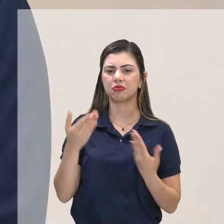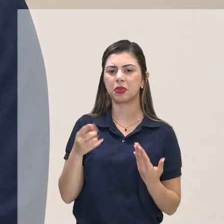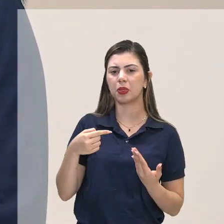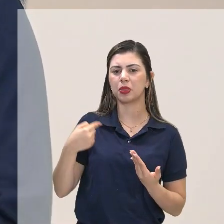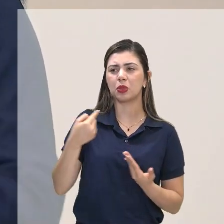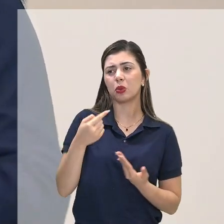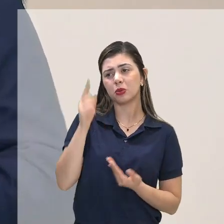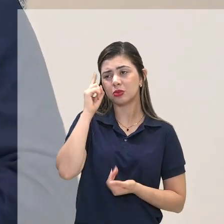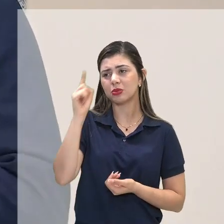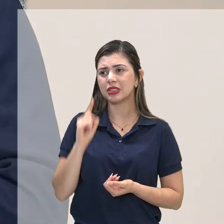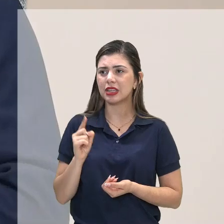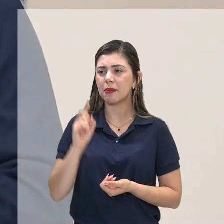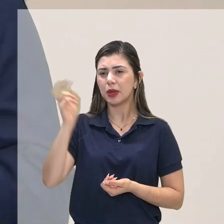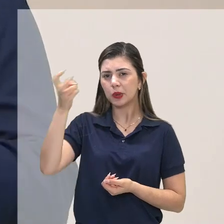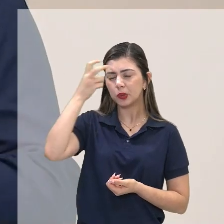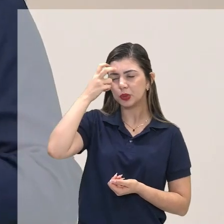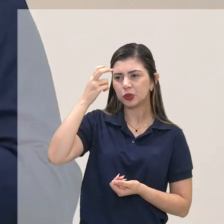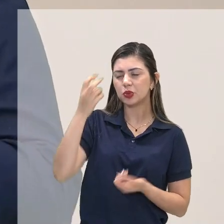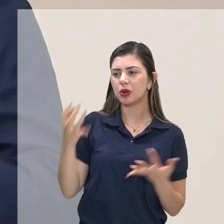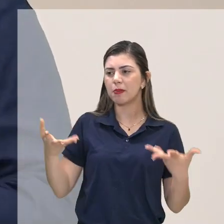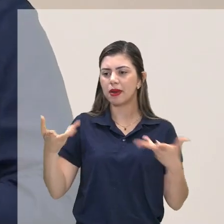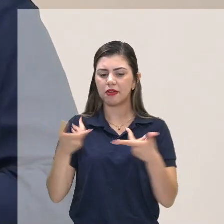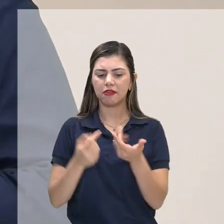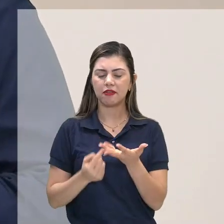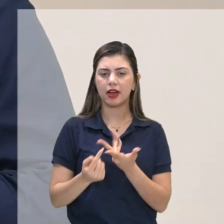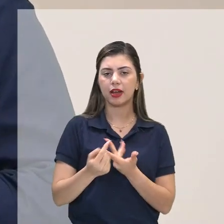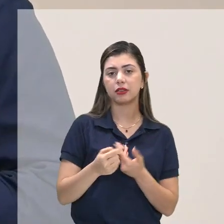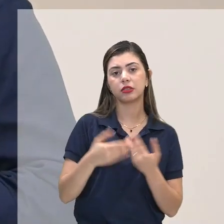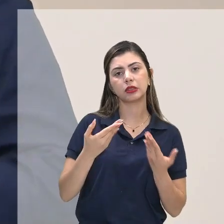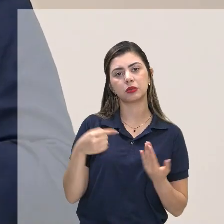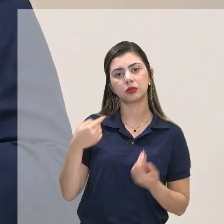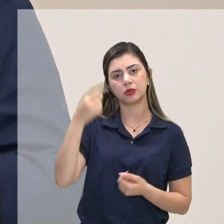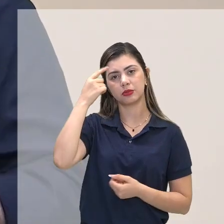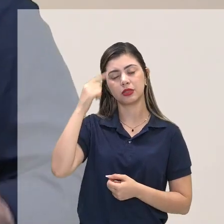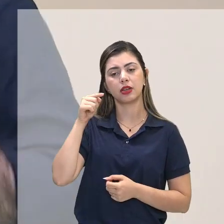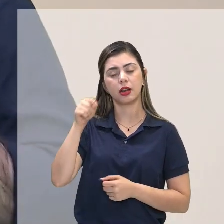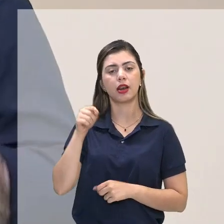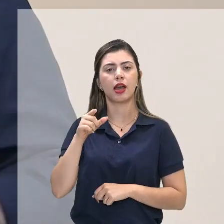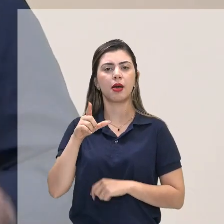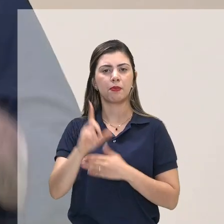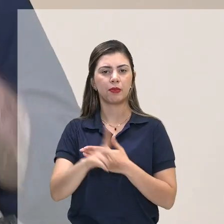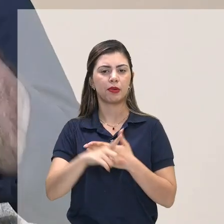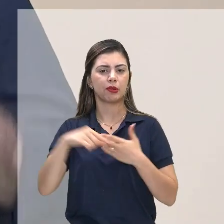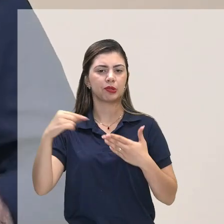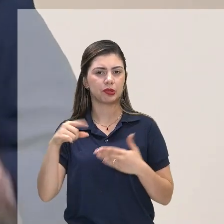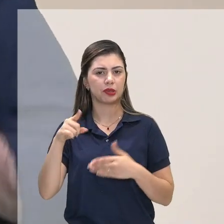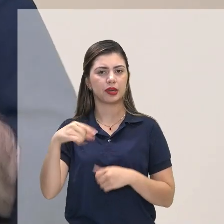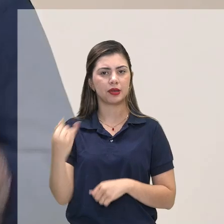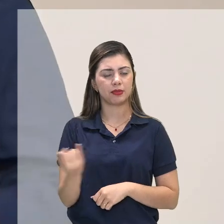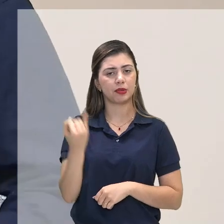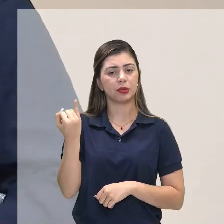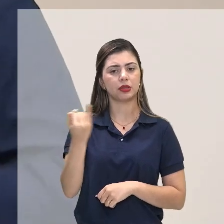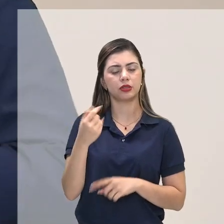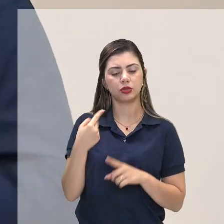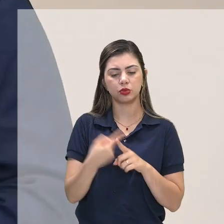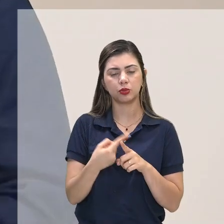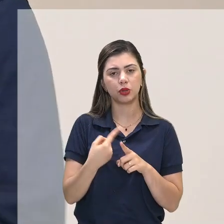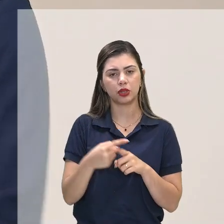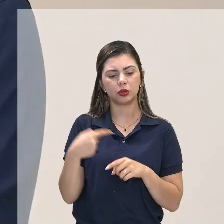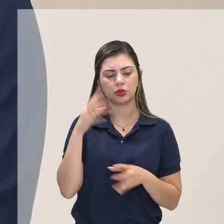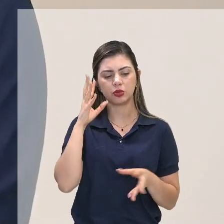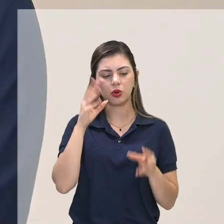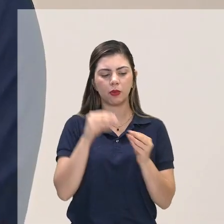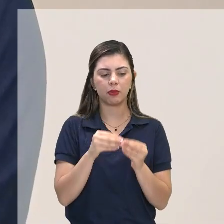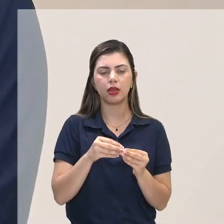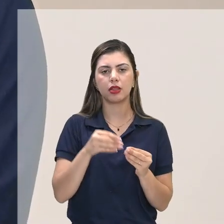efervescência cultural, né? Então, pensar que a obra da Astrid ela é importante, é relevante para entender a nossa cultura é